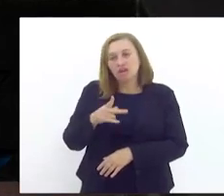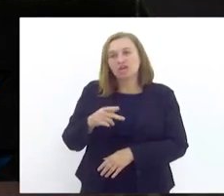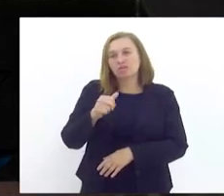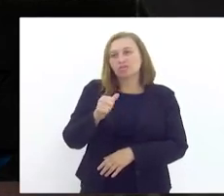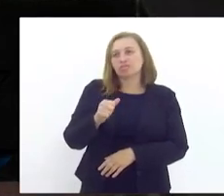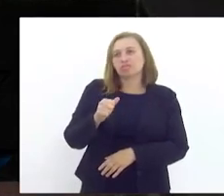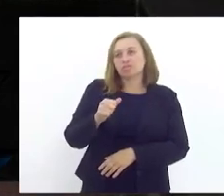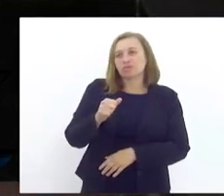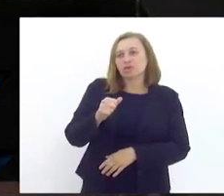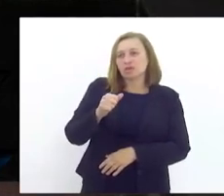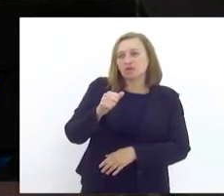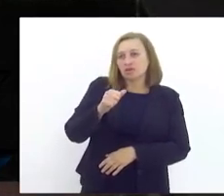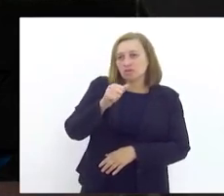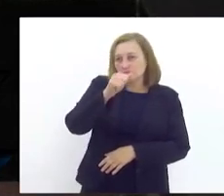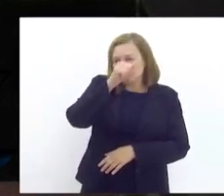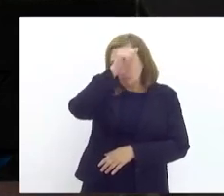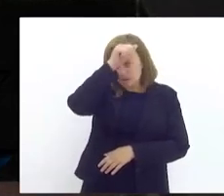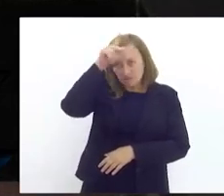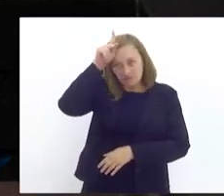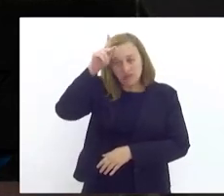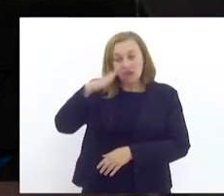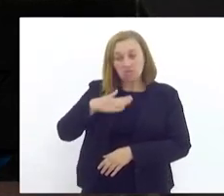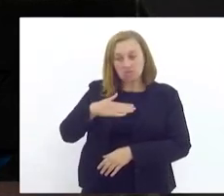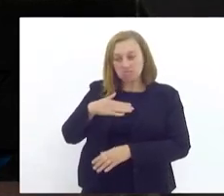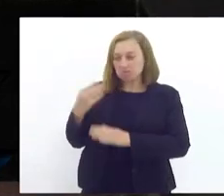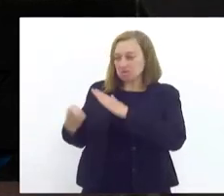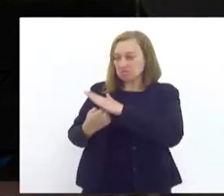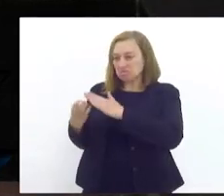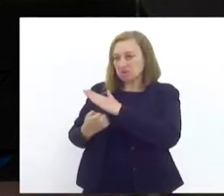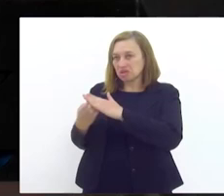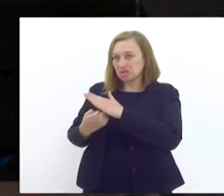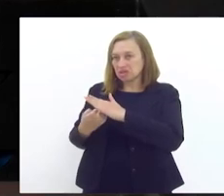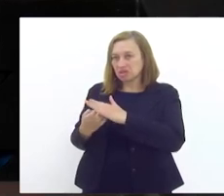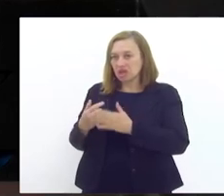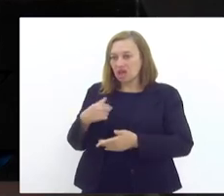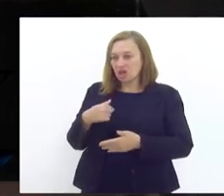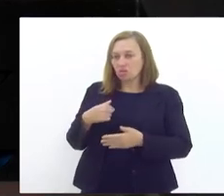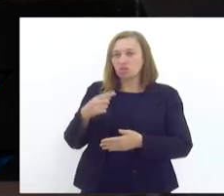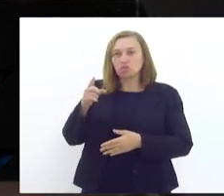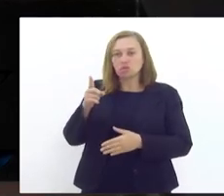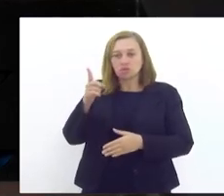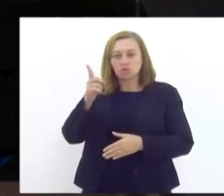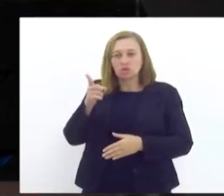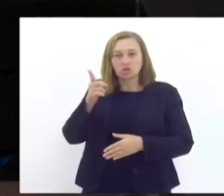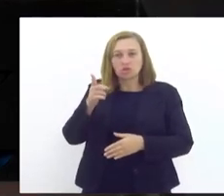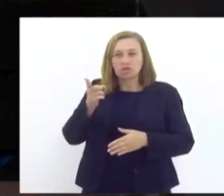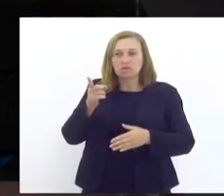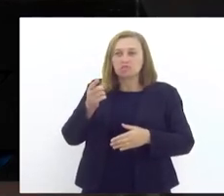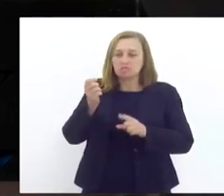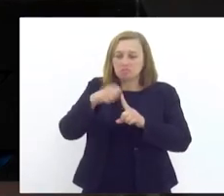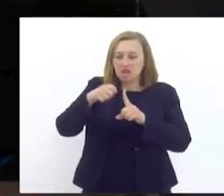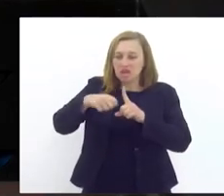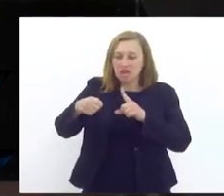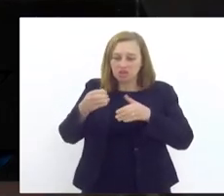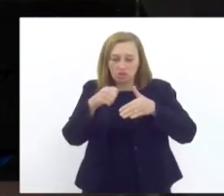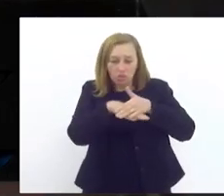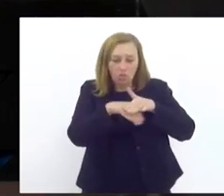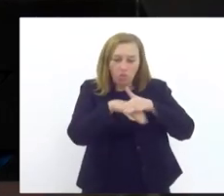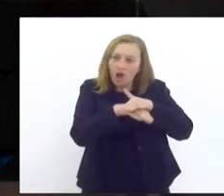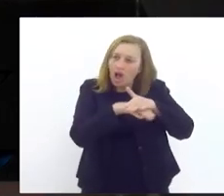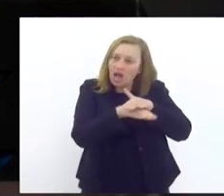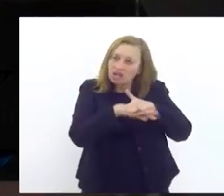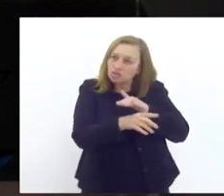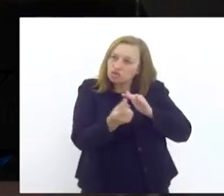eu na minha empresa eu faço uma aplicação mês a mês um doze avos